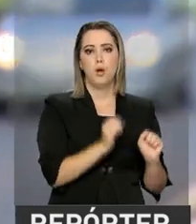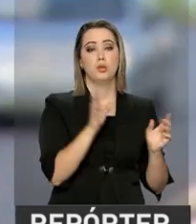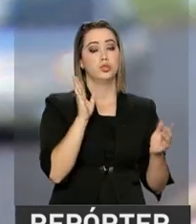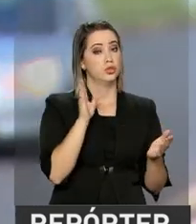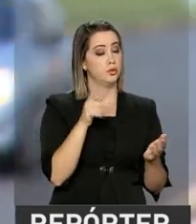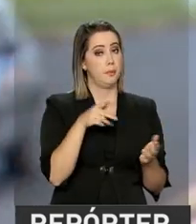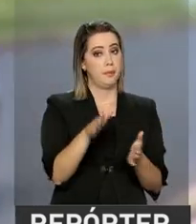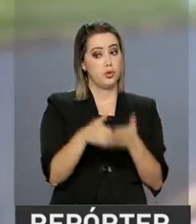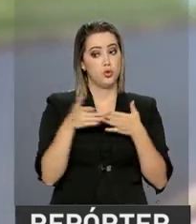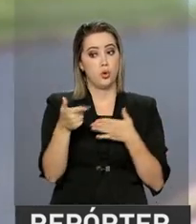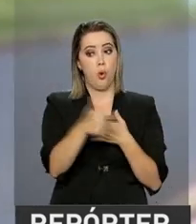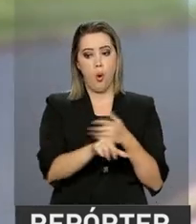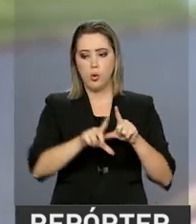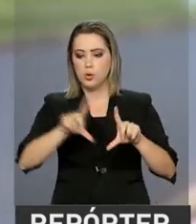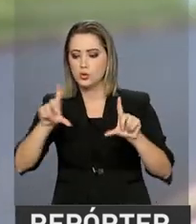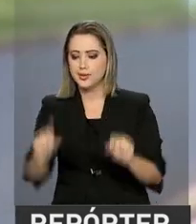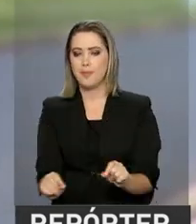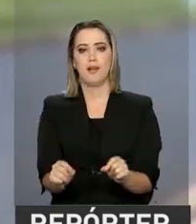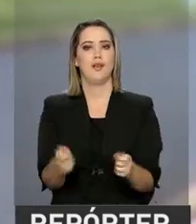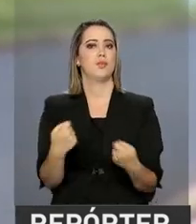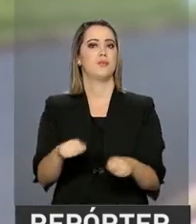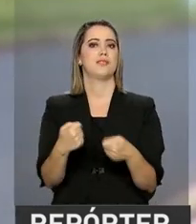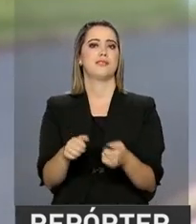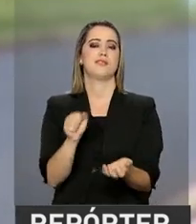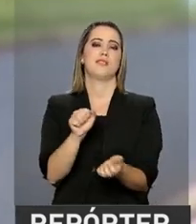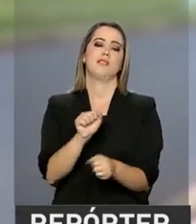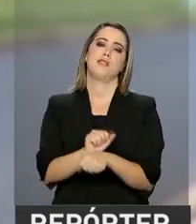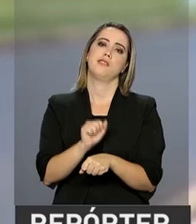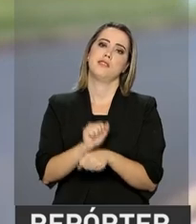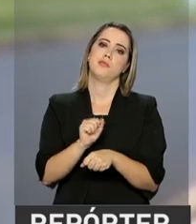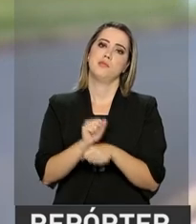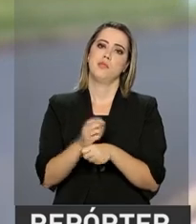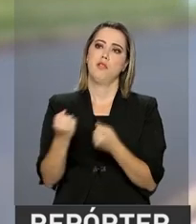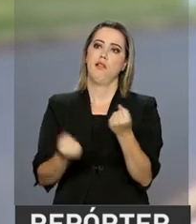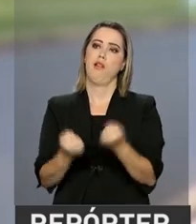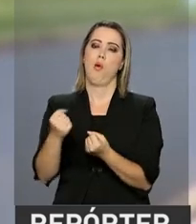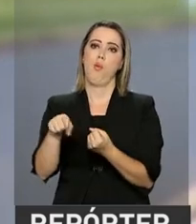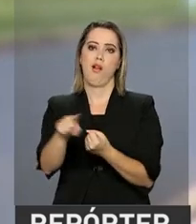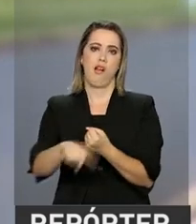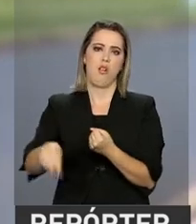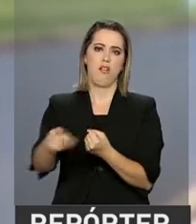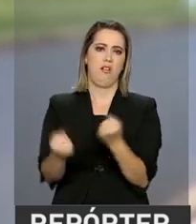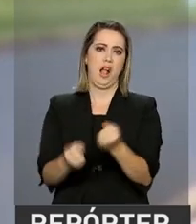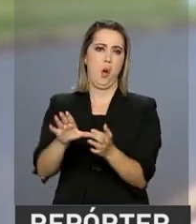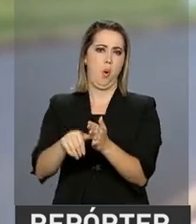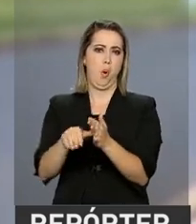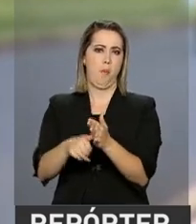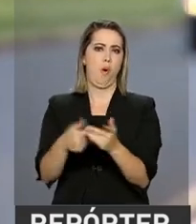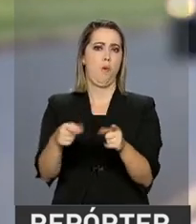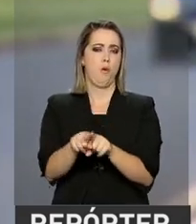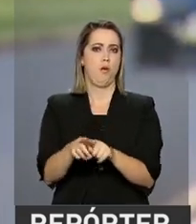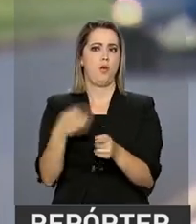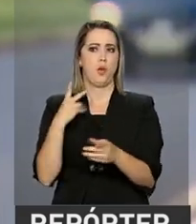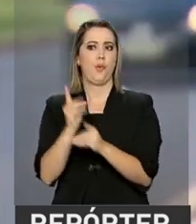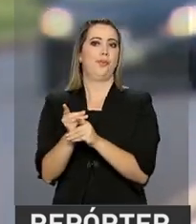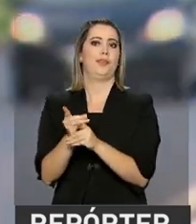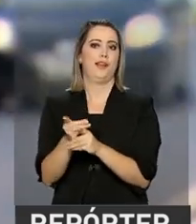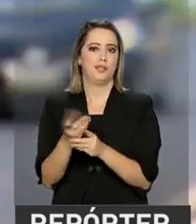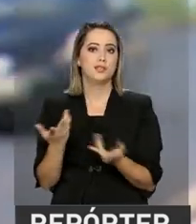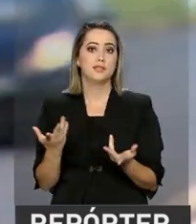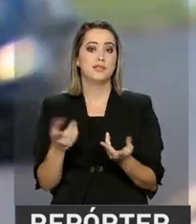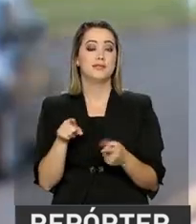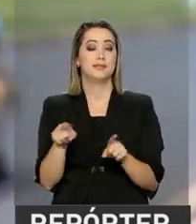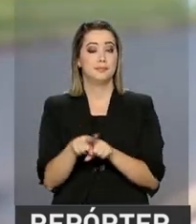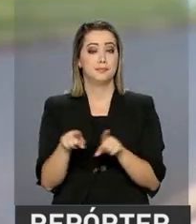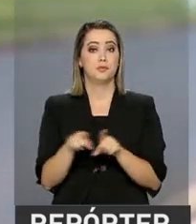Trânsito, sem a necessidade de esperar que o veículo que esteja usando de forma ilegal a sua placa seja encontrado. Além